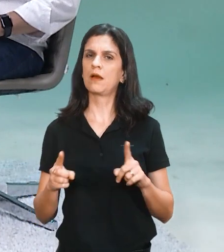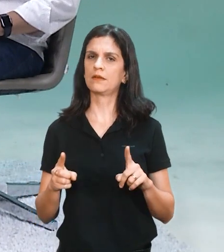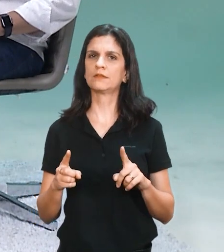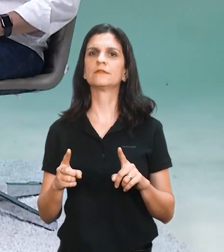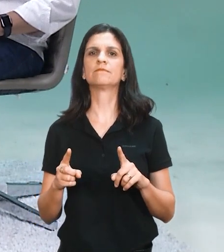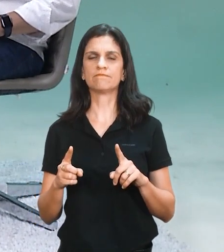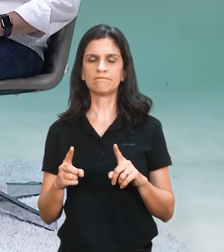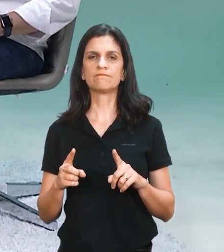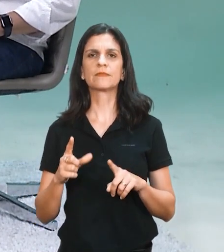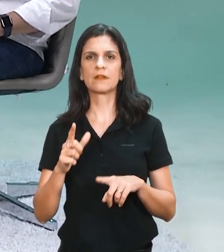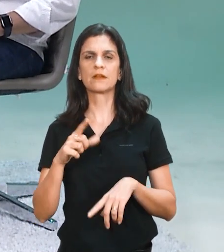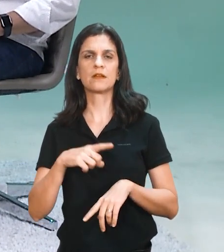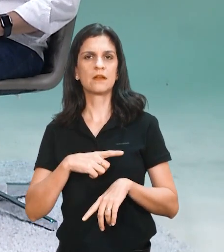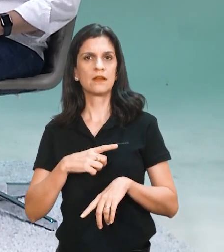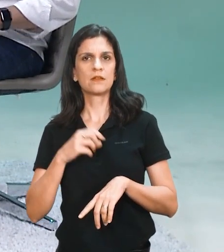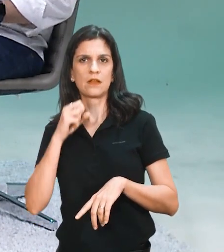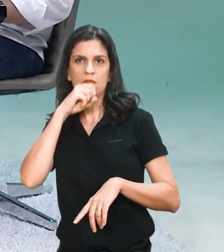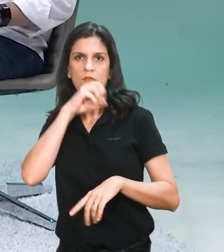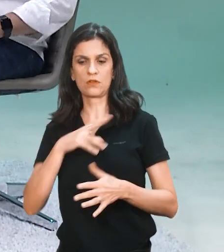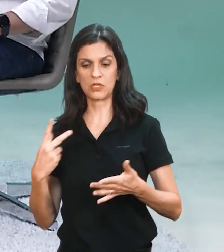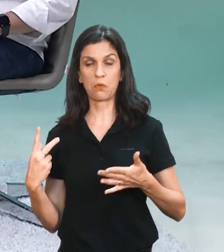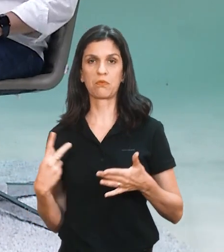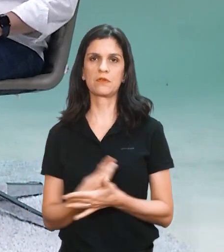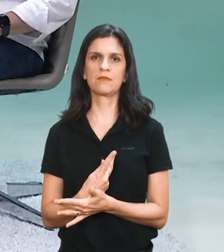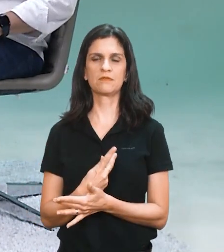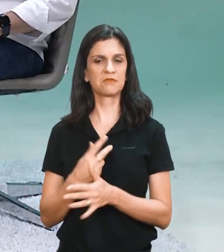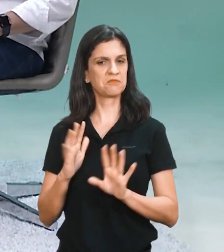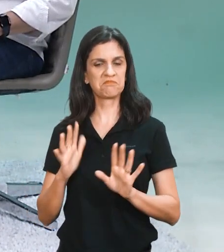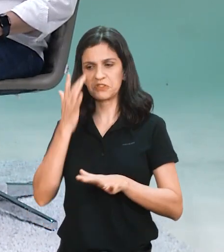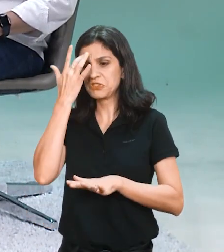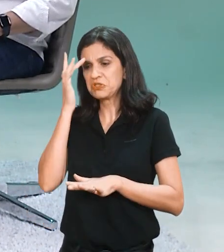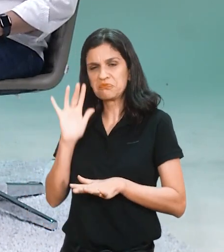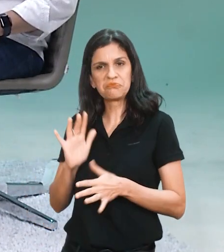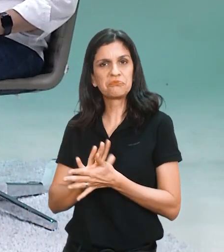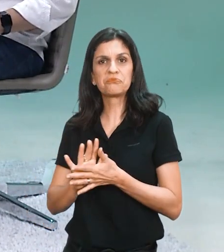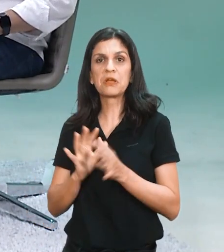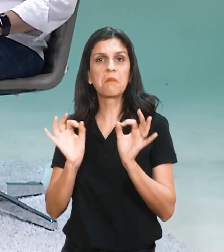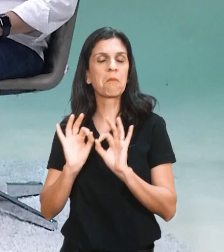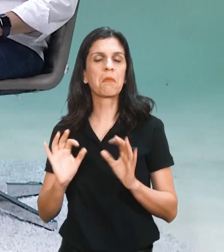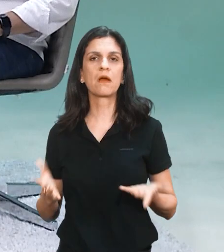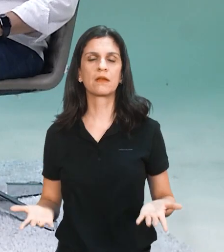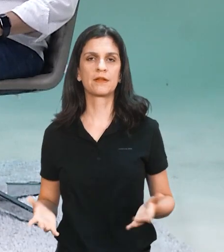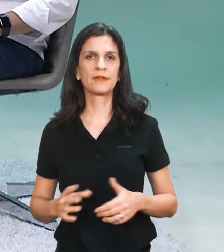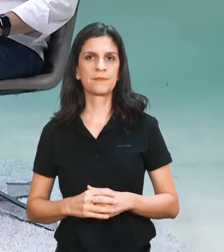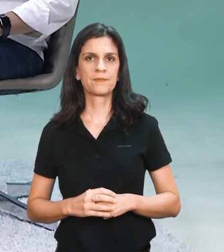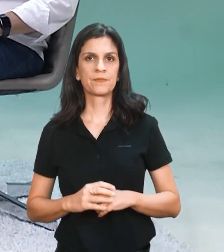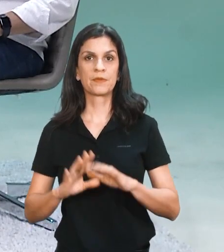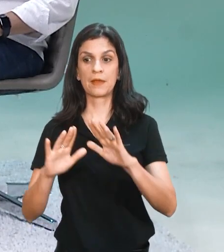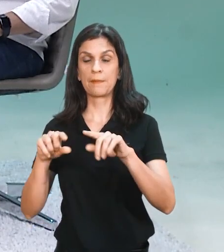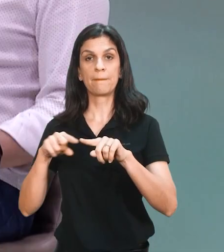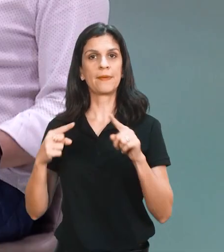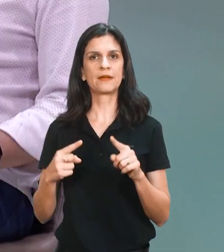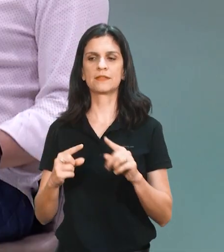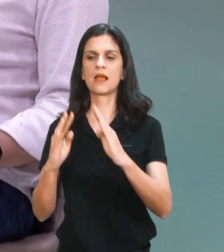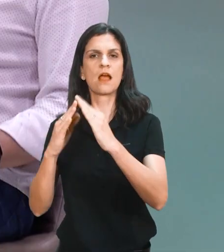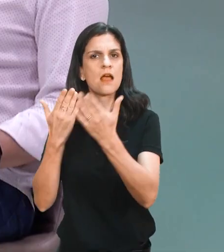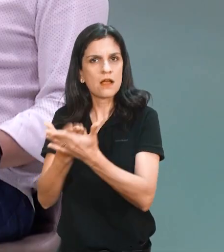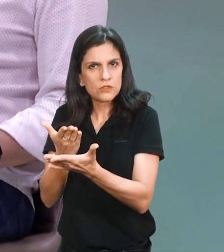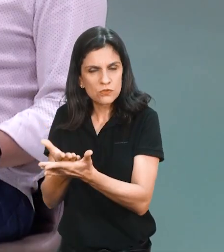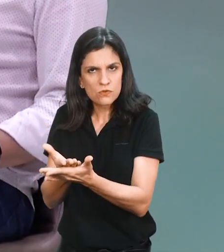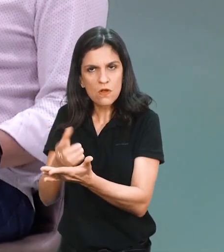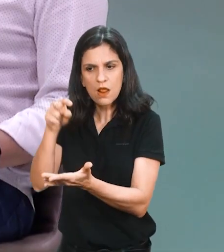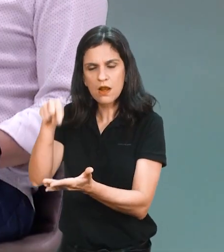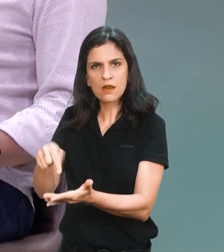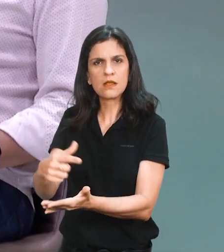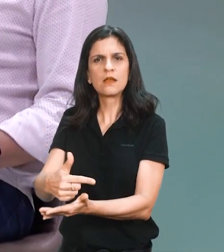coisa subnotificada e que a gente não sabe. Então, com isso, eu falo assim, a escola é a